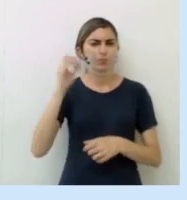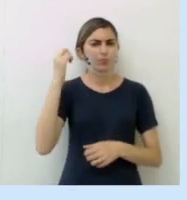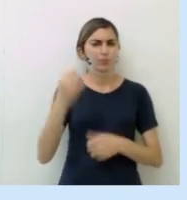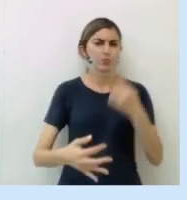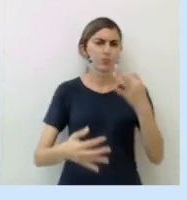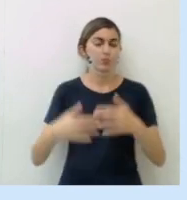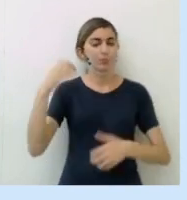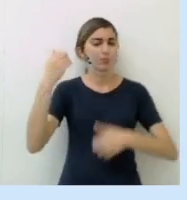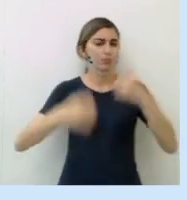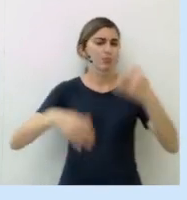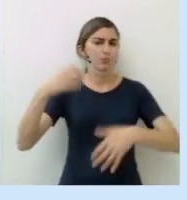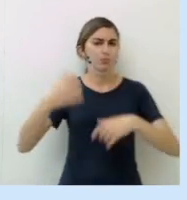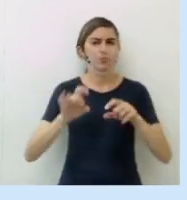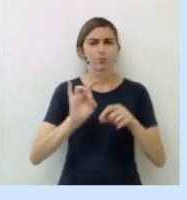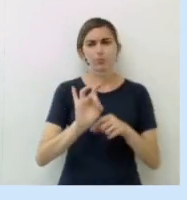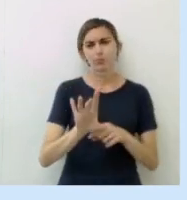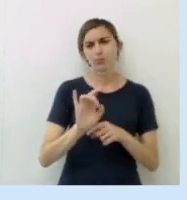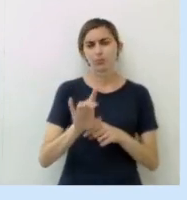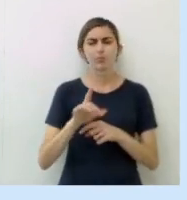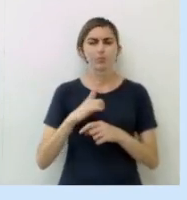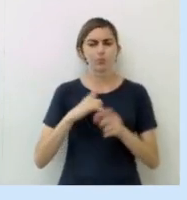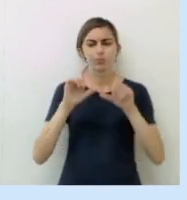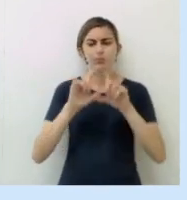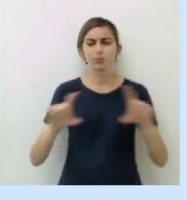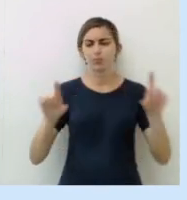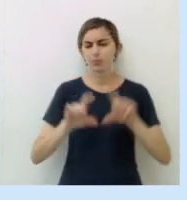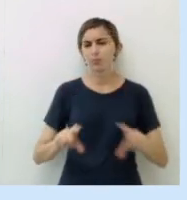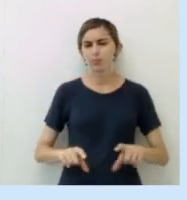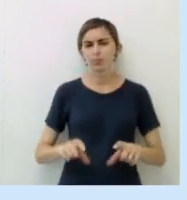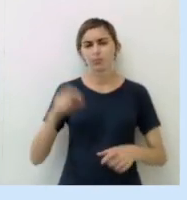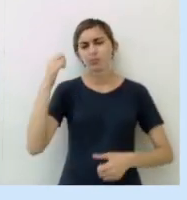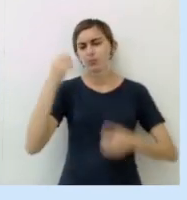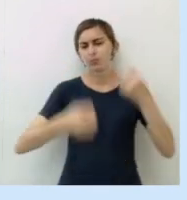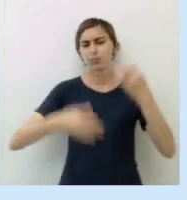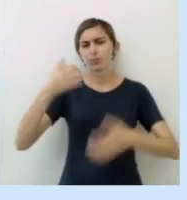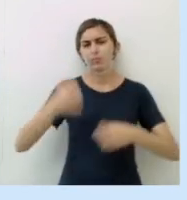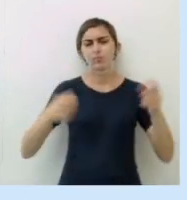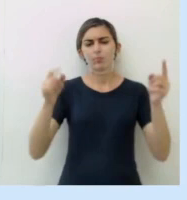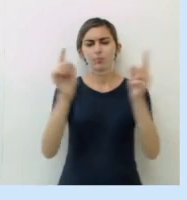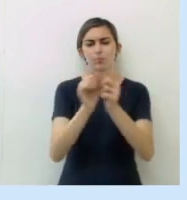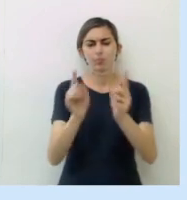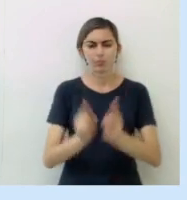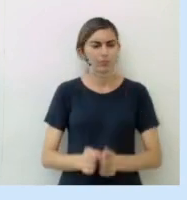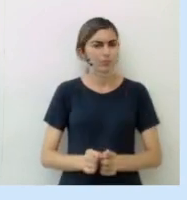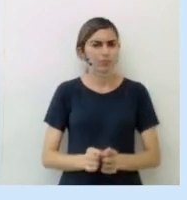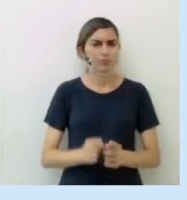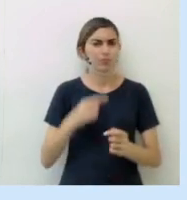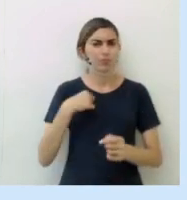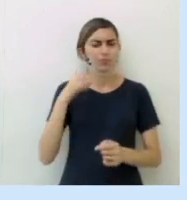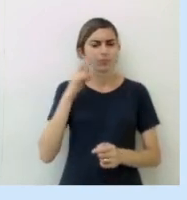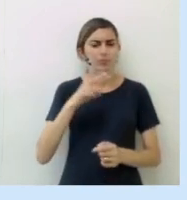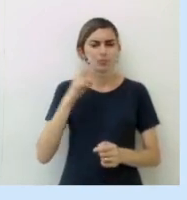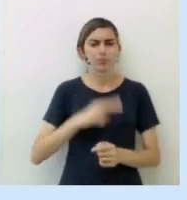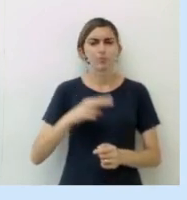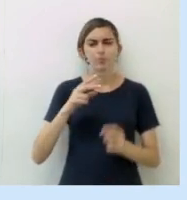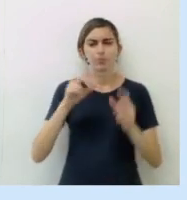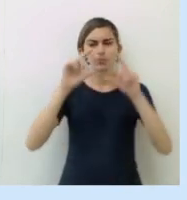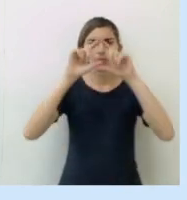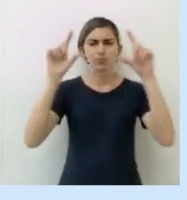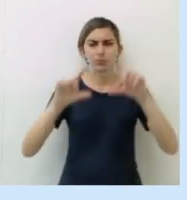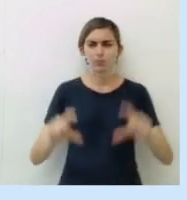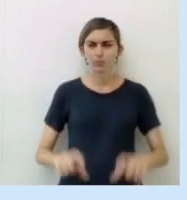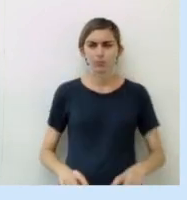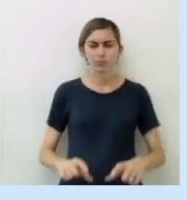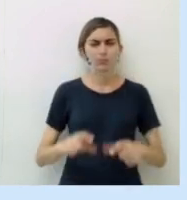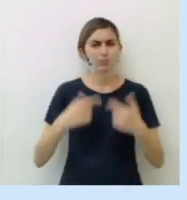é a narração, só que o épico em verso e o narrativo em prosa. Lembrar que prosa é